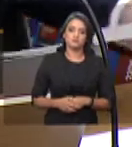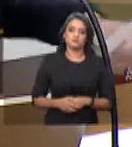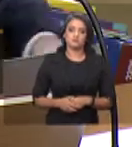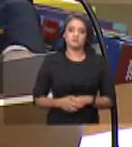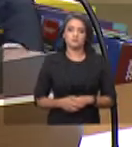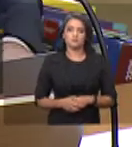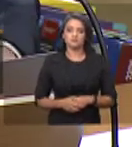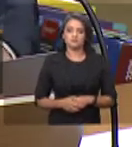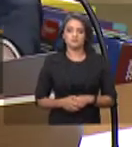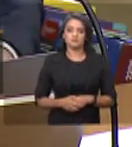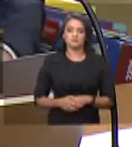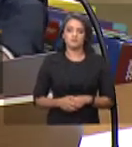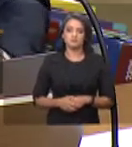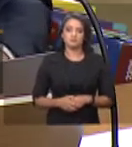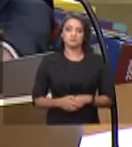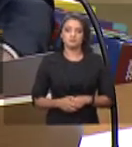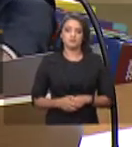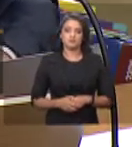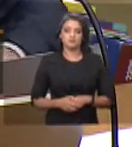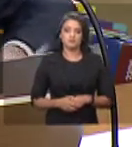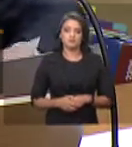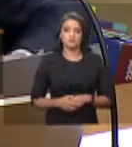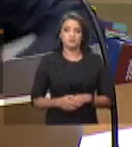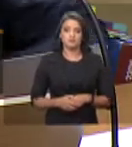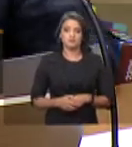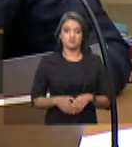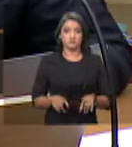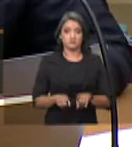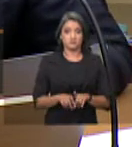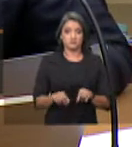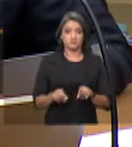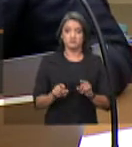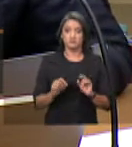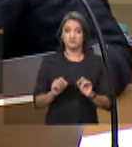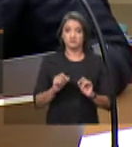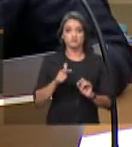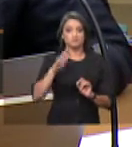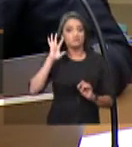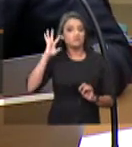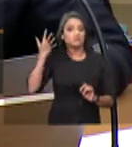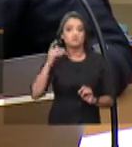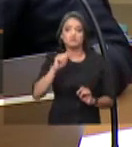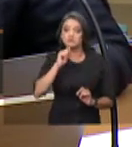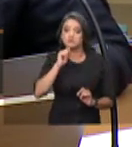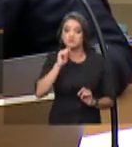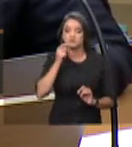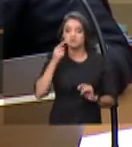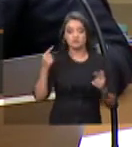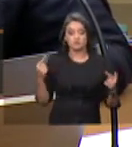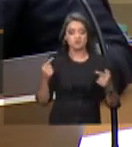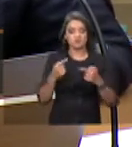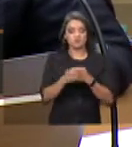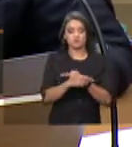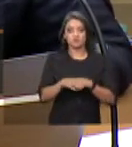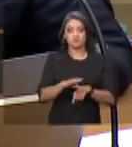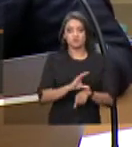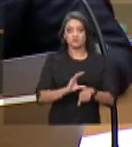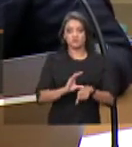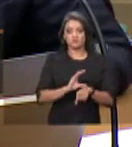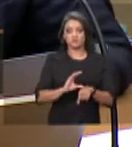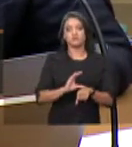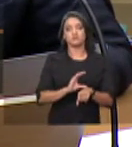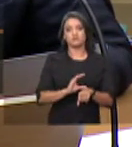reforço apenas que também não há decisões reconhecendo a inconstitucionalidade do